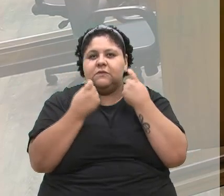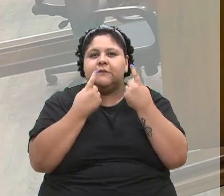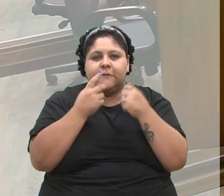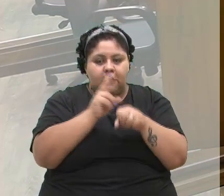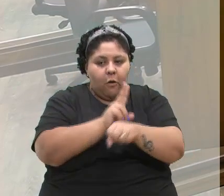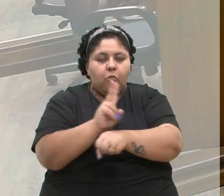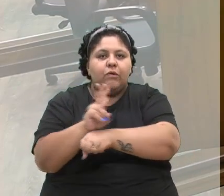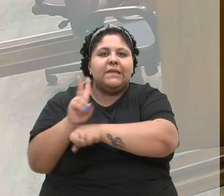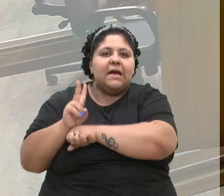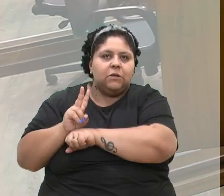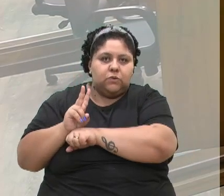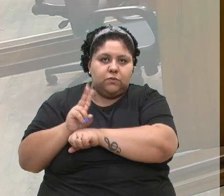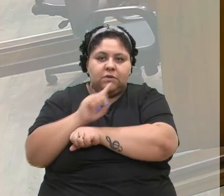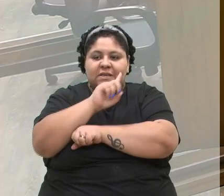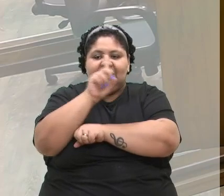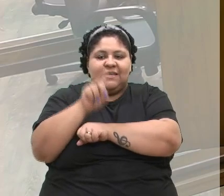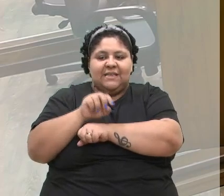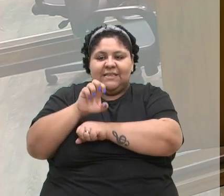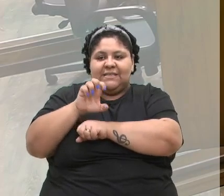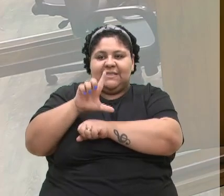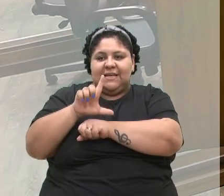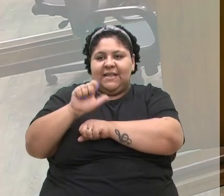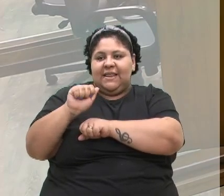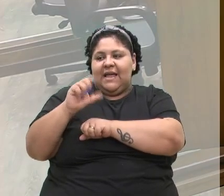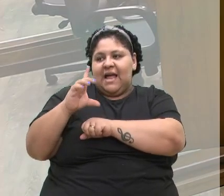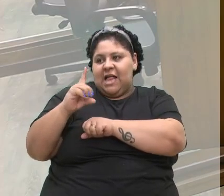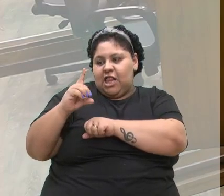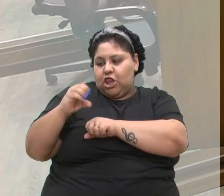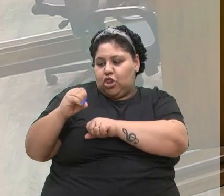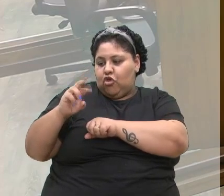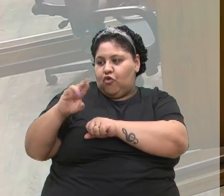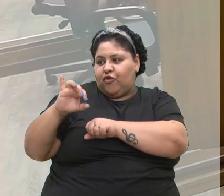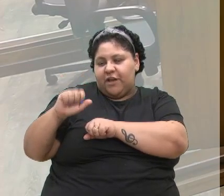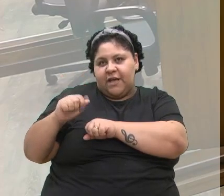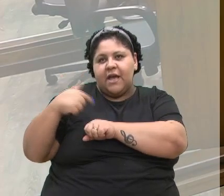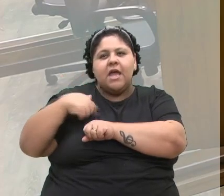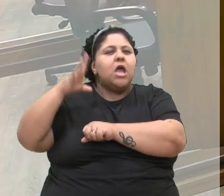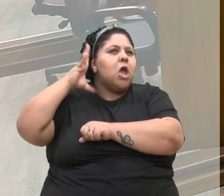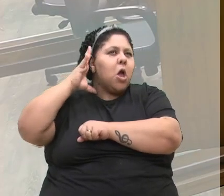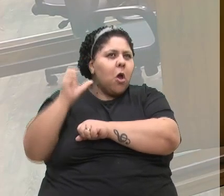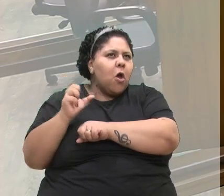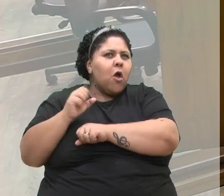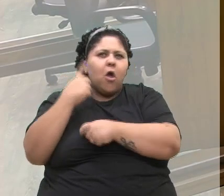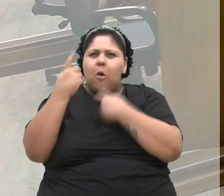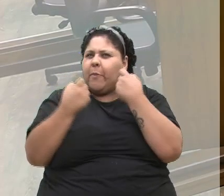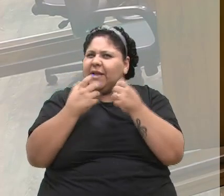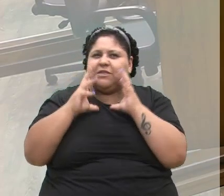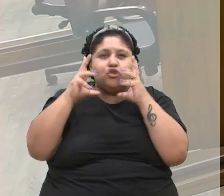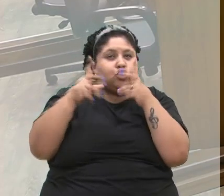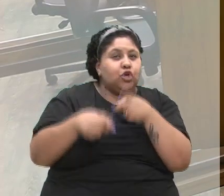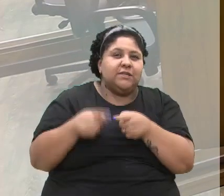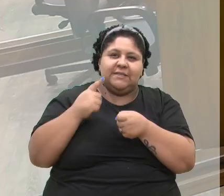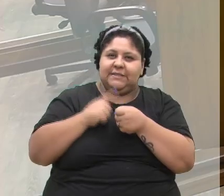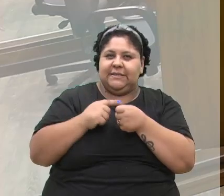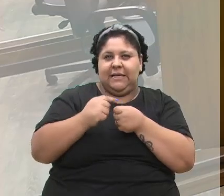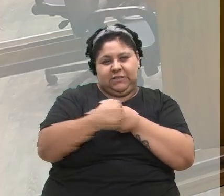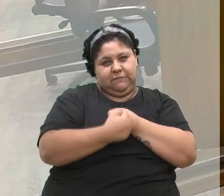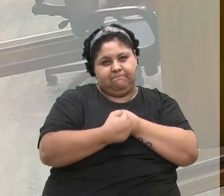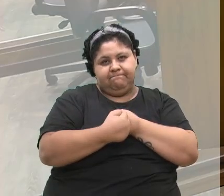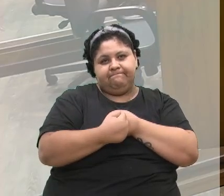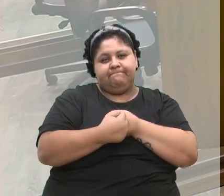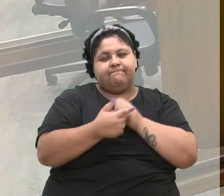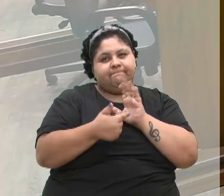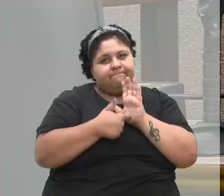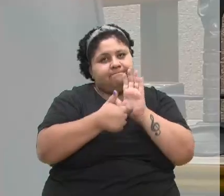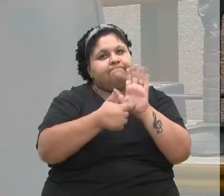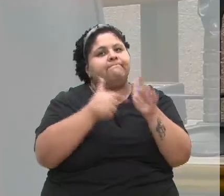zeladoria. E eu, há um tempo atrás, ouvi um programa, um podcast, que é uma preocupação nacional em todas as cidades, né? Que destaca o trabalho